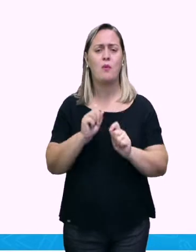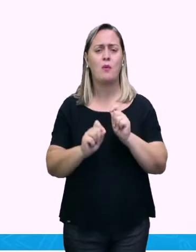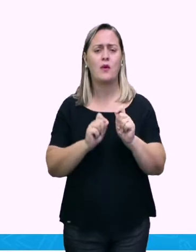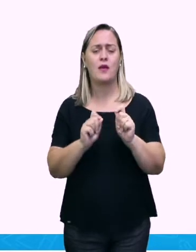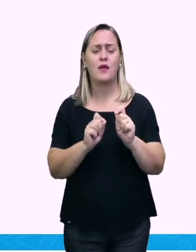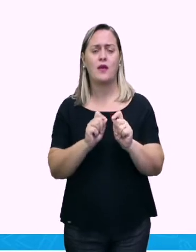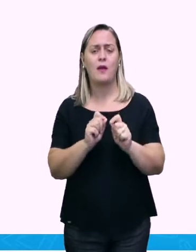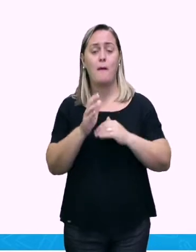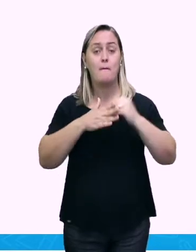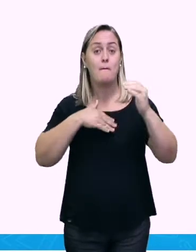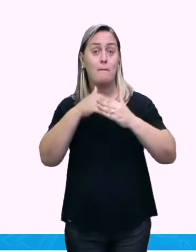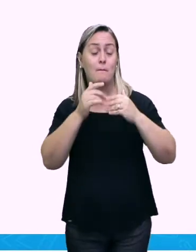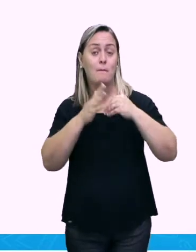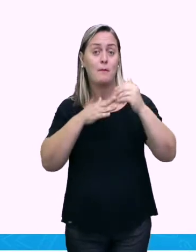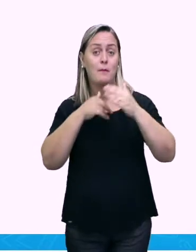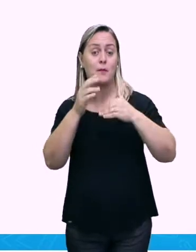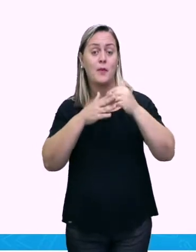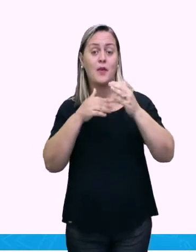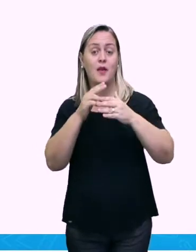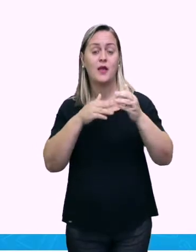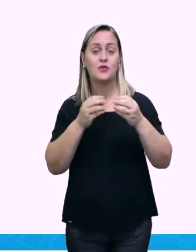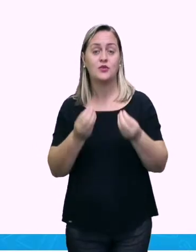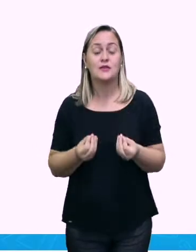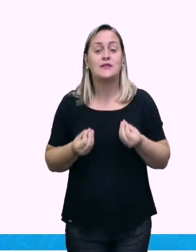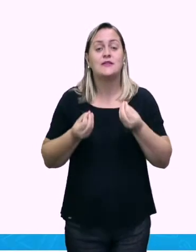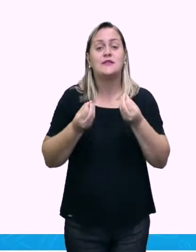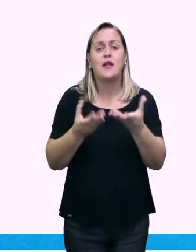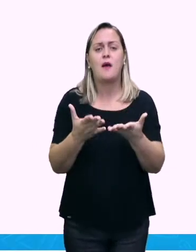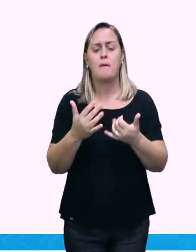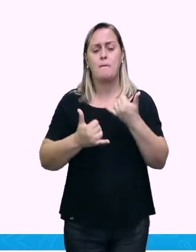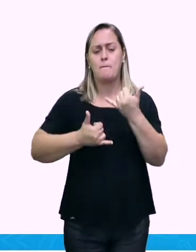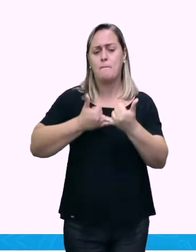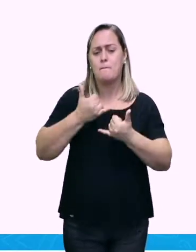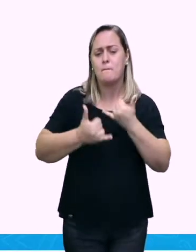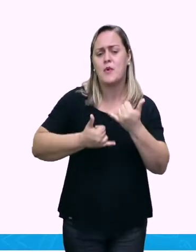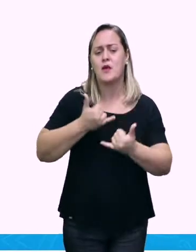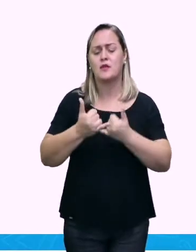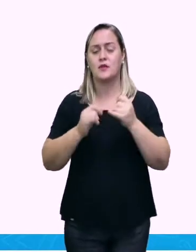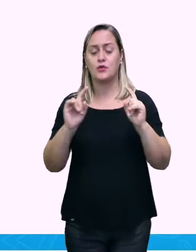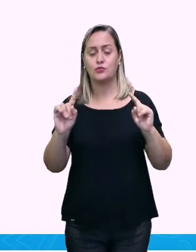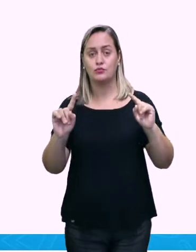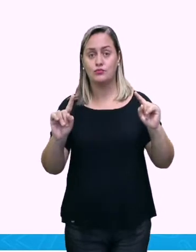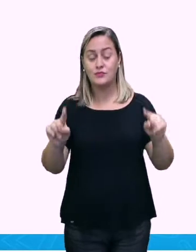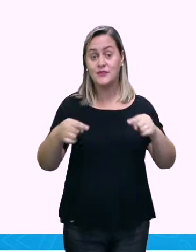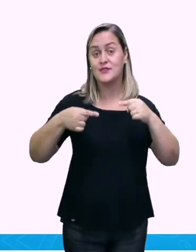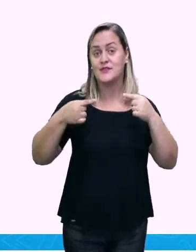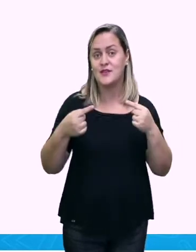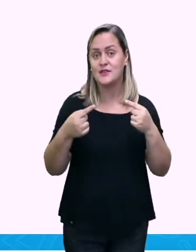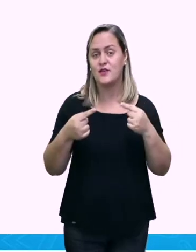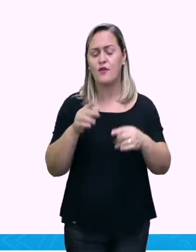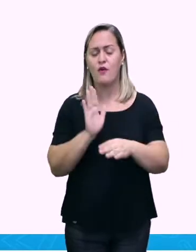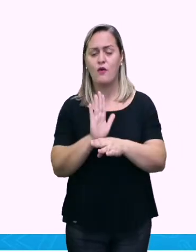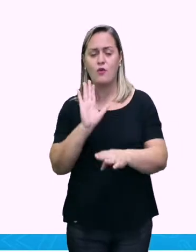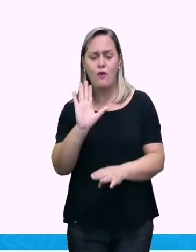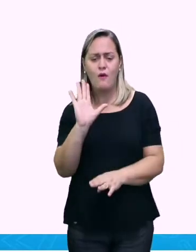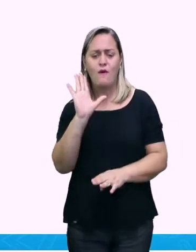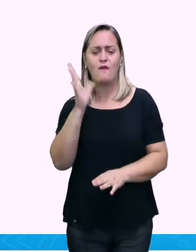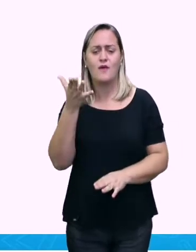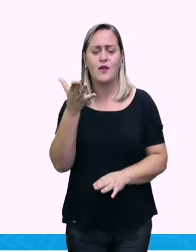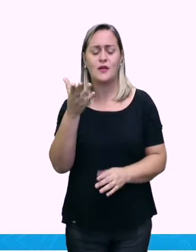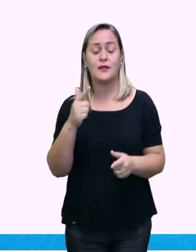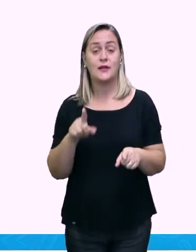resolver desafios e brincadeiras e jogos populares do contexto comunitário e regional,